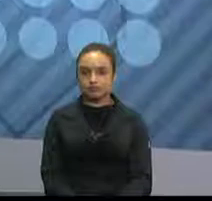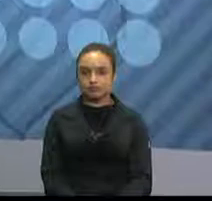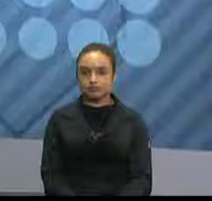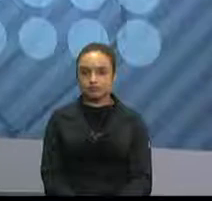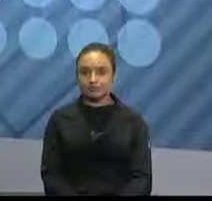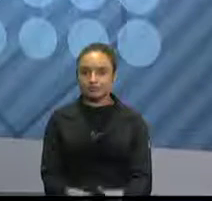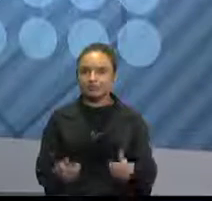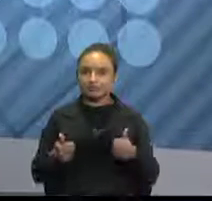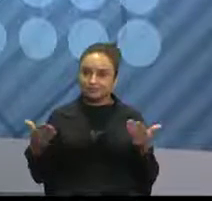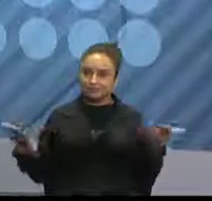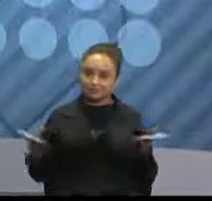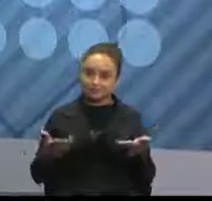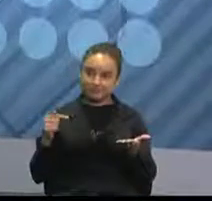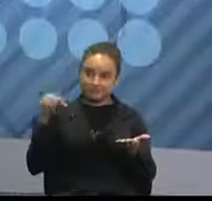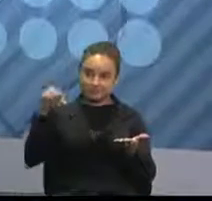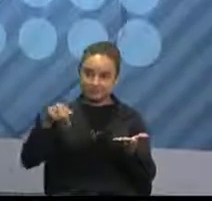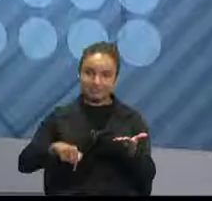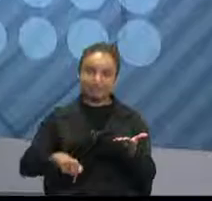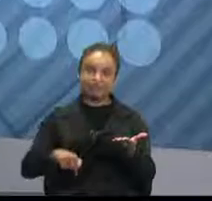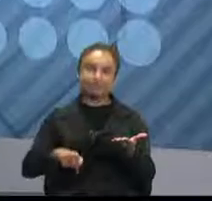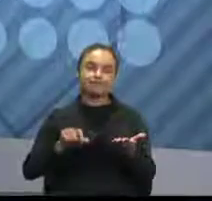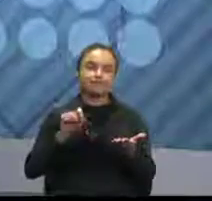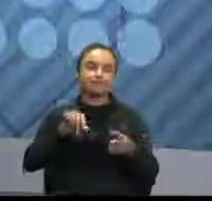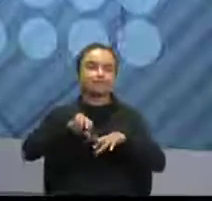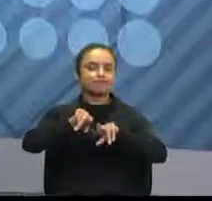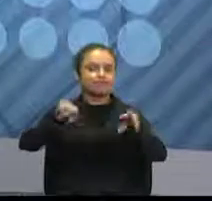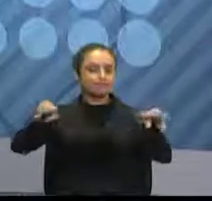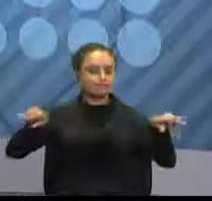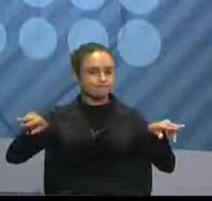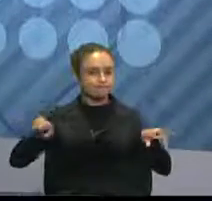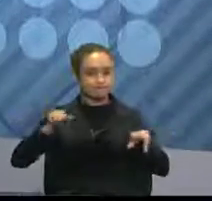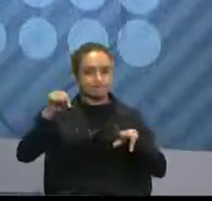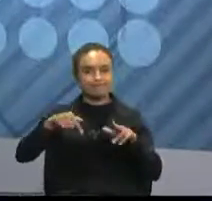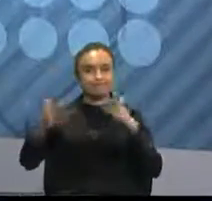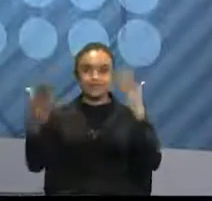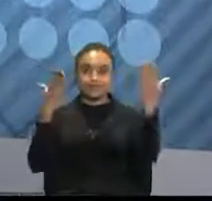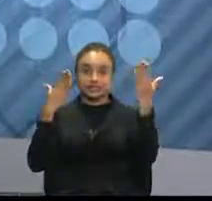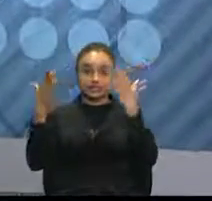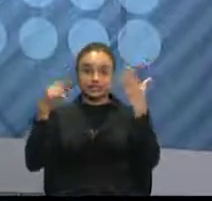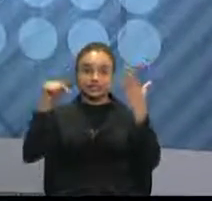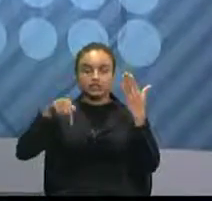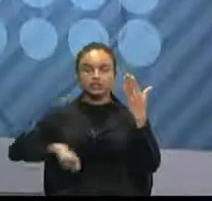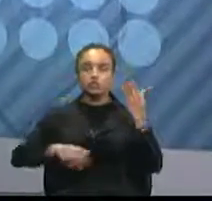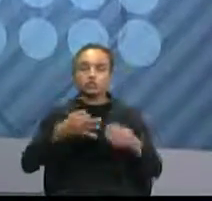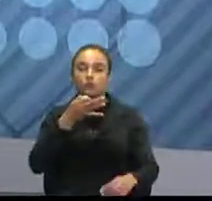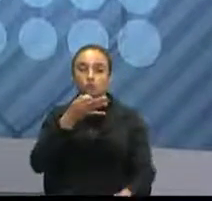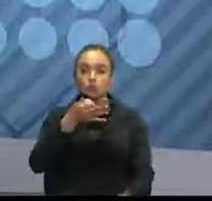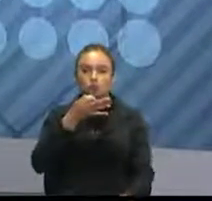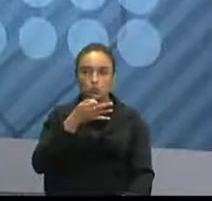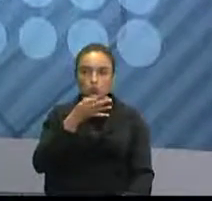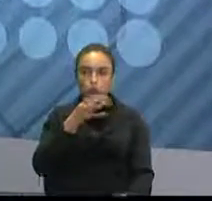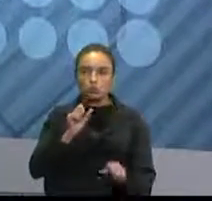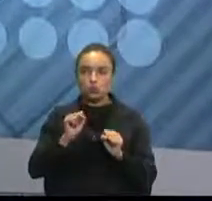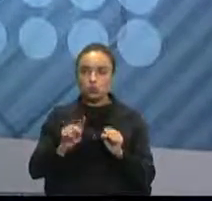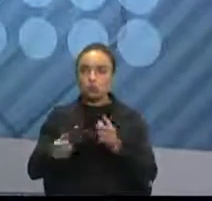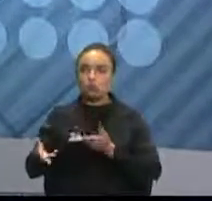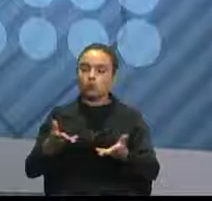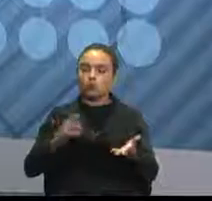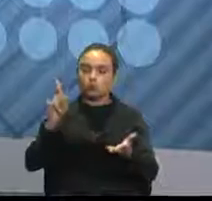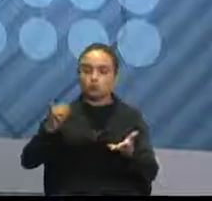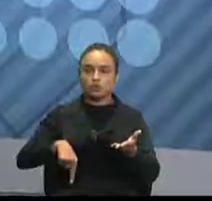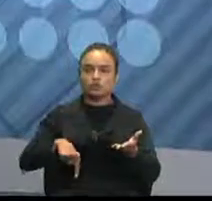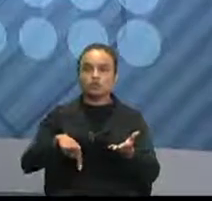muito bem estamos de volta as variáveis então nós podemos analisar posso citar algumas por citar o